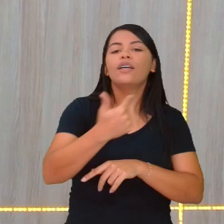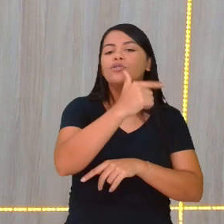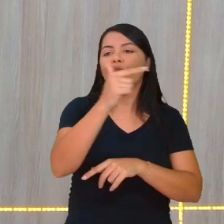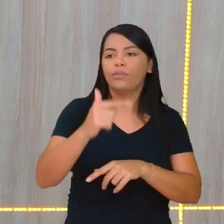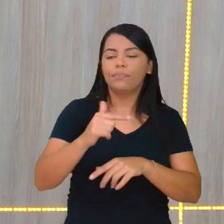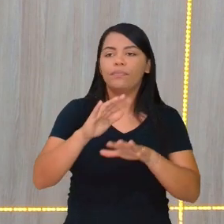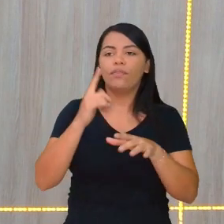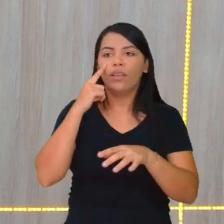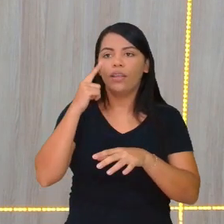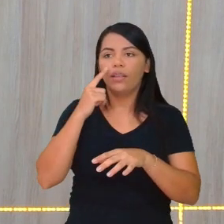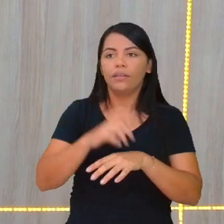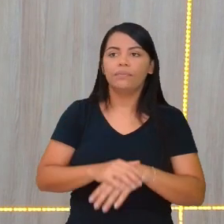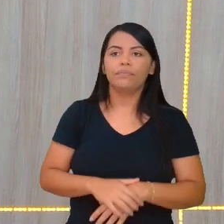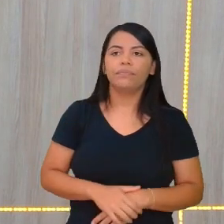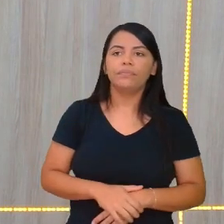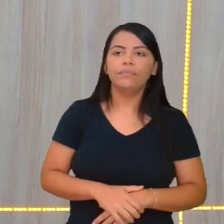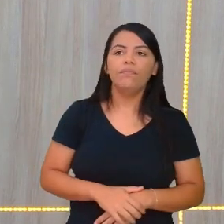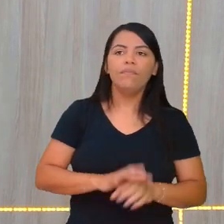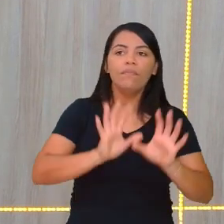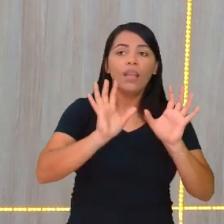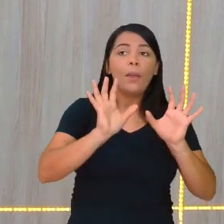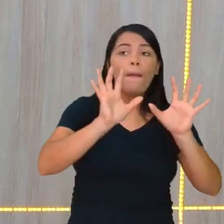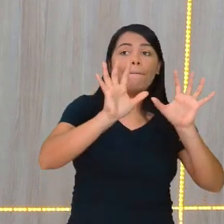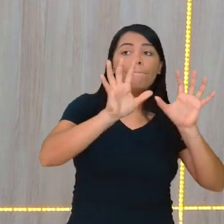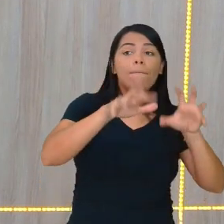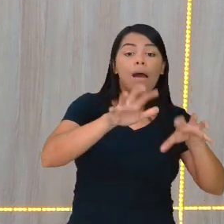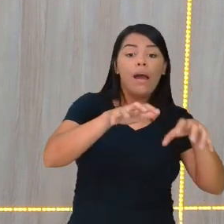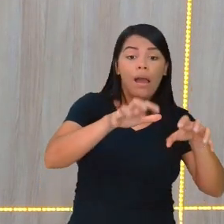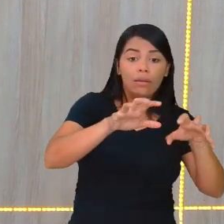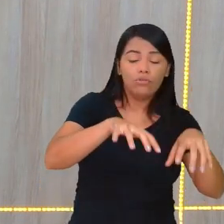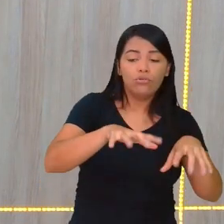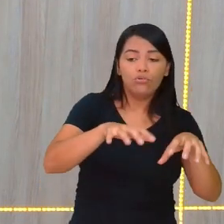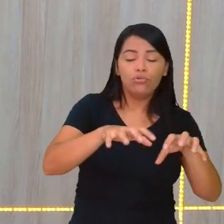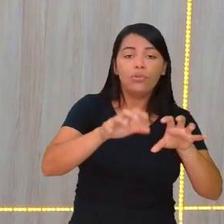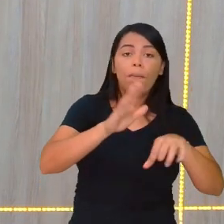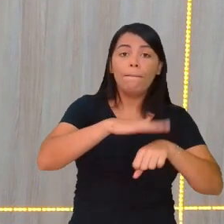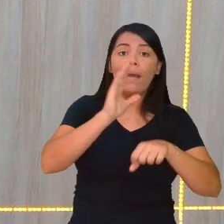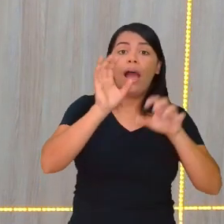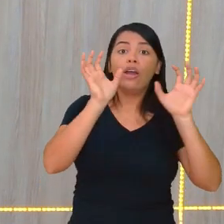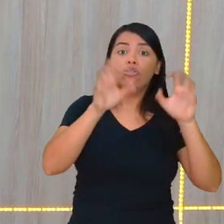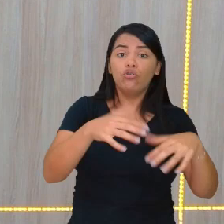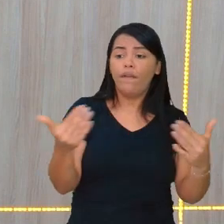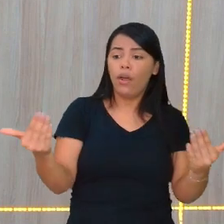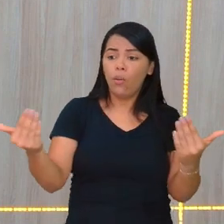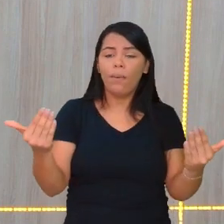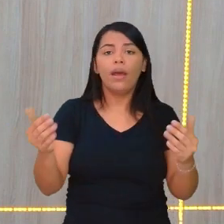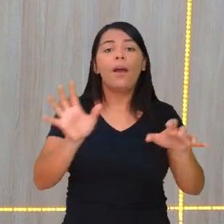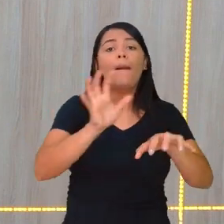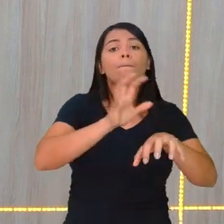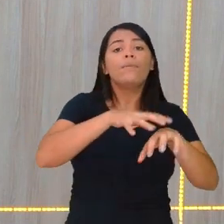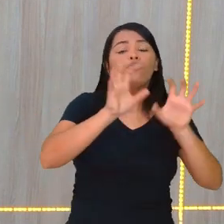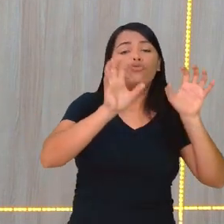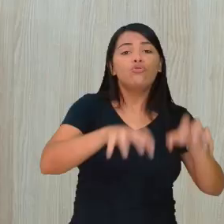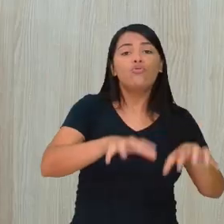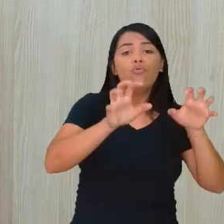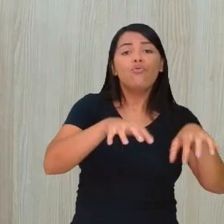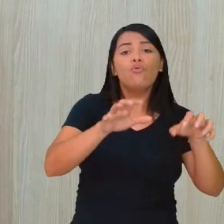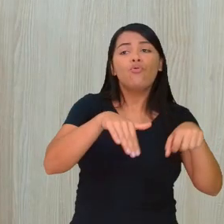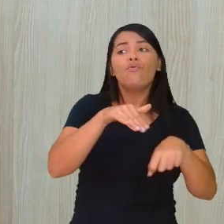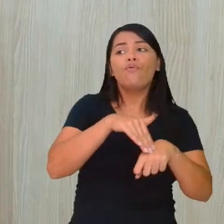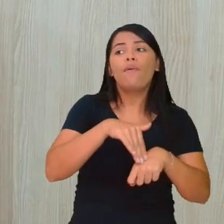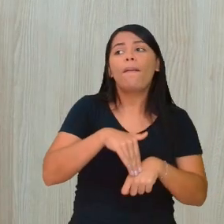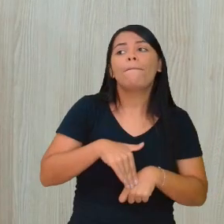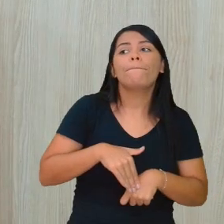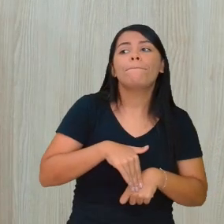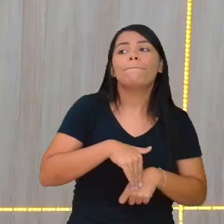maior é o número de casos de dengue notificados. Uma comparação aí, né? Exato, professor